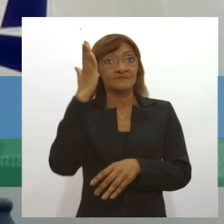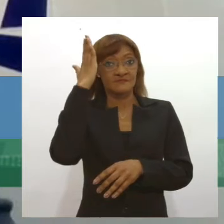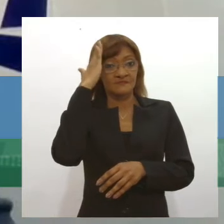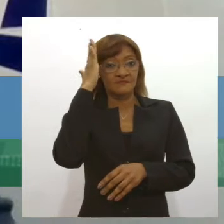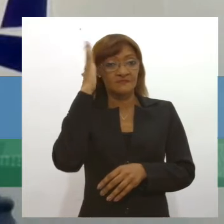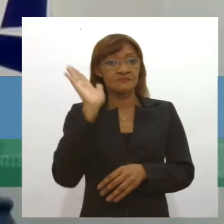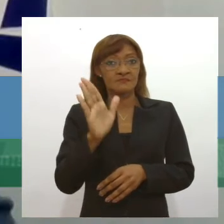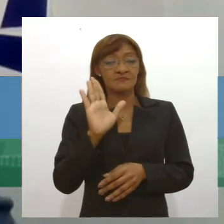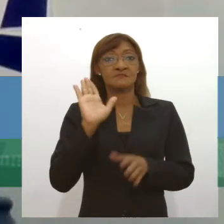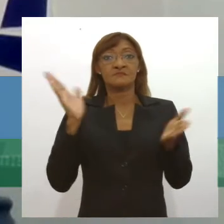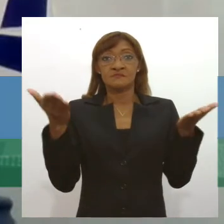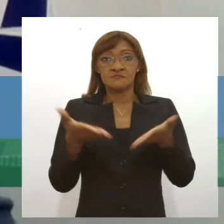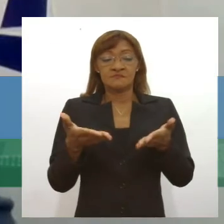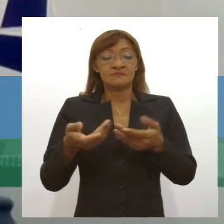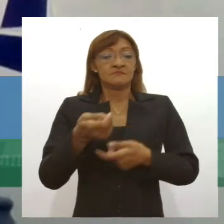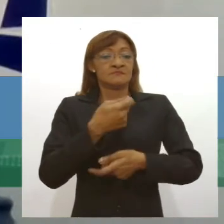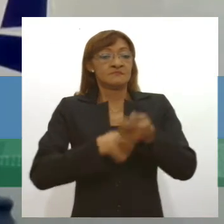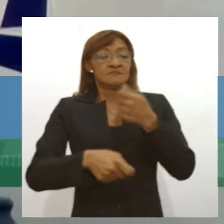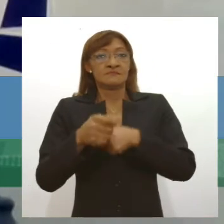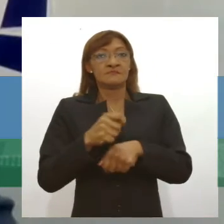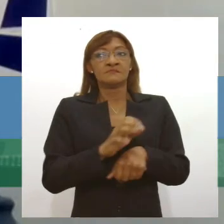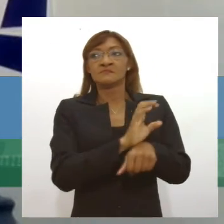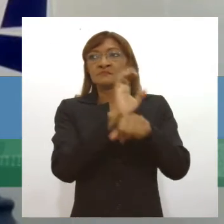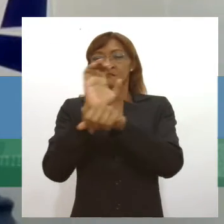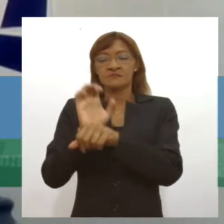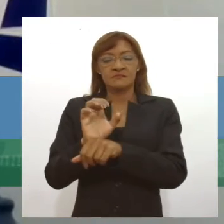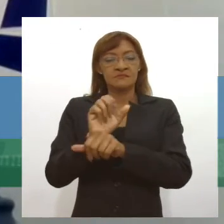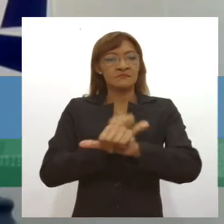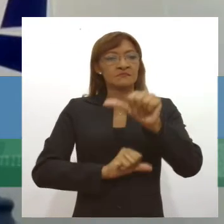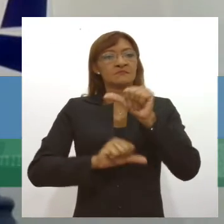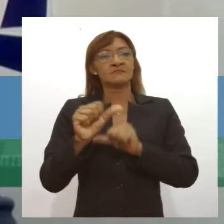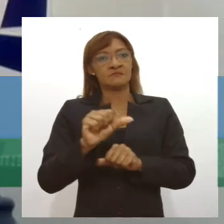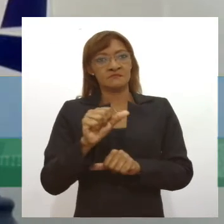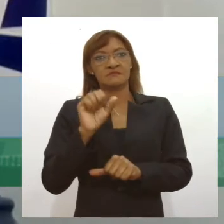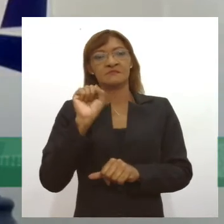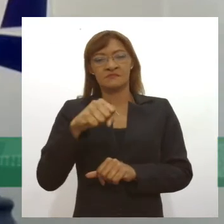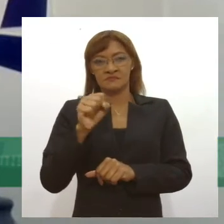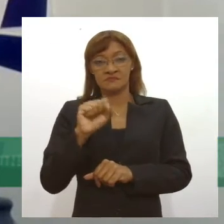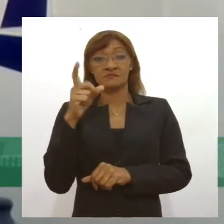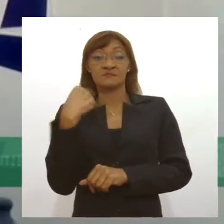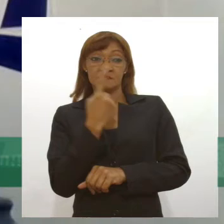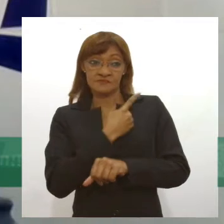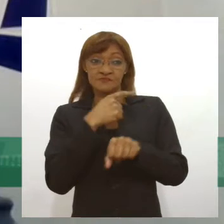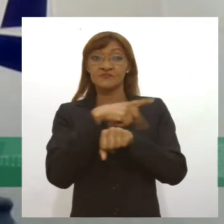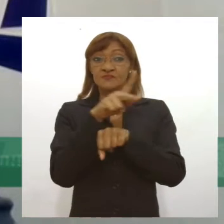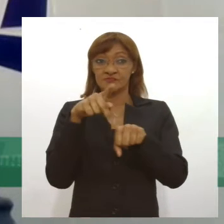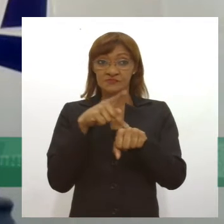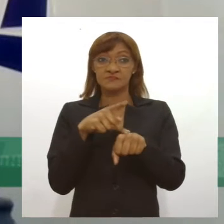matriz econômica de muitos estados irá mudar, que nosso país ele vai ser